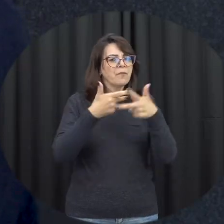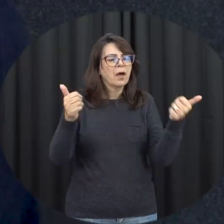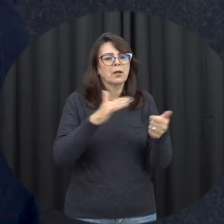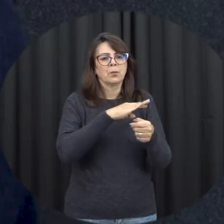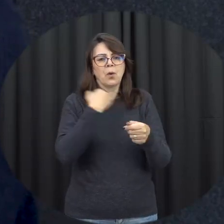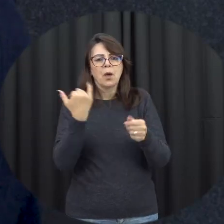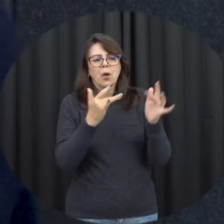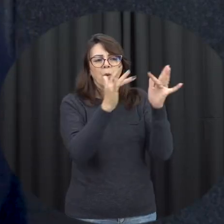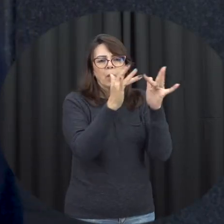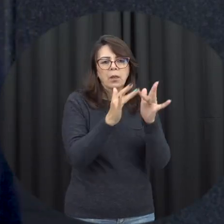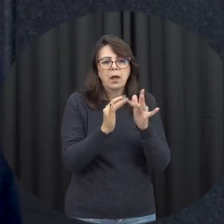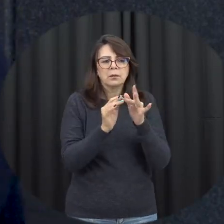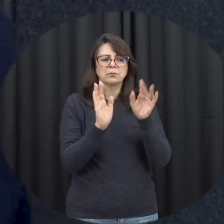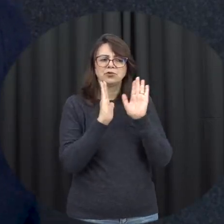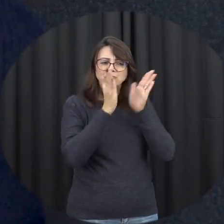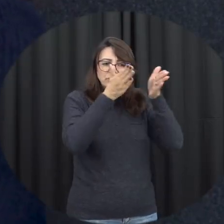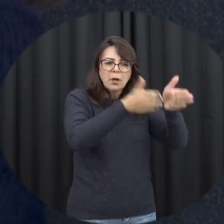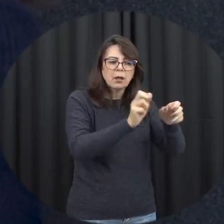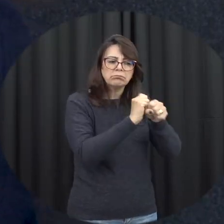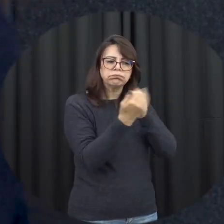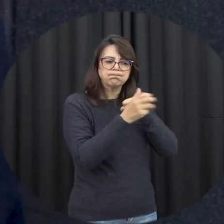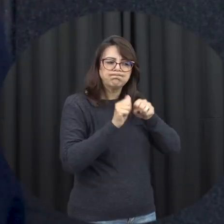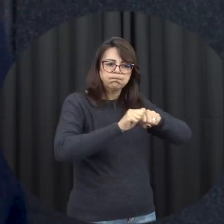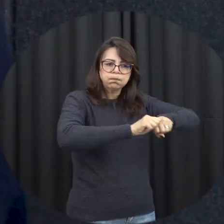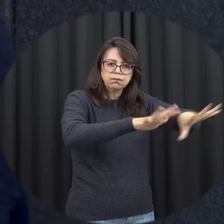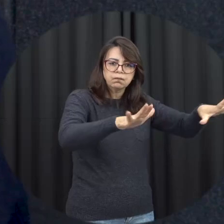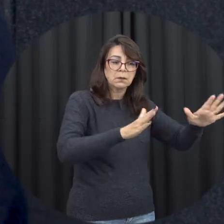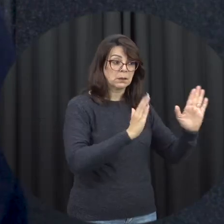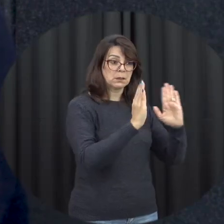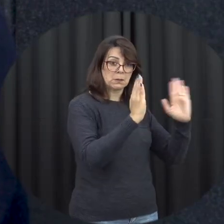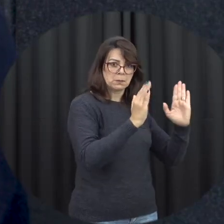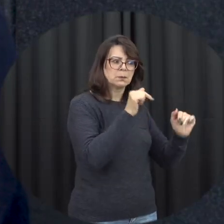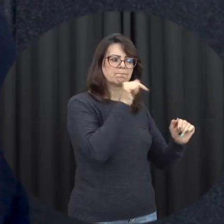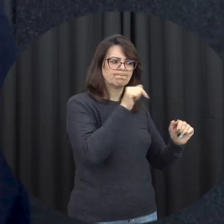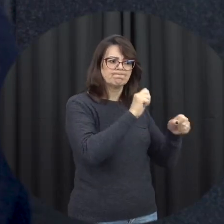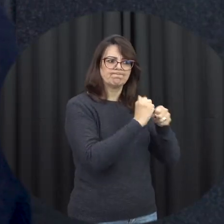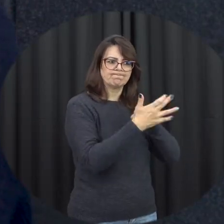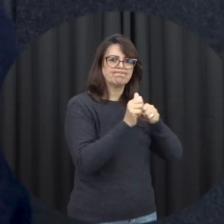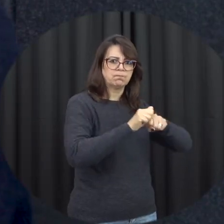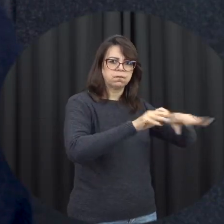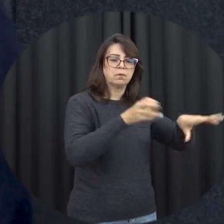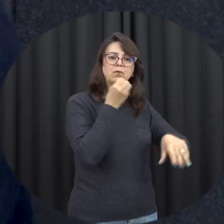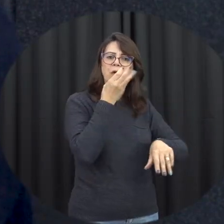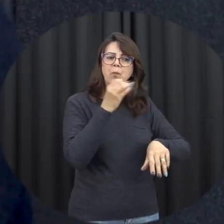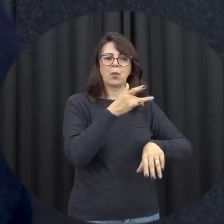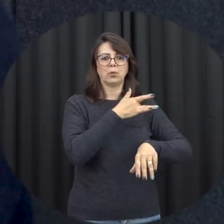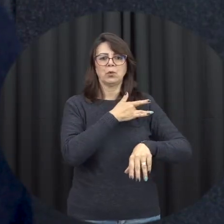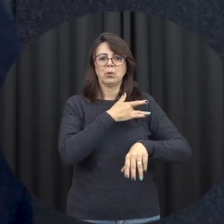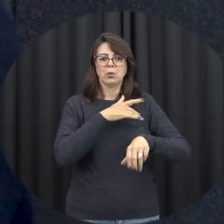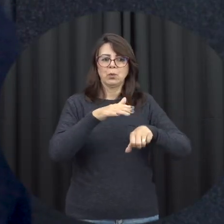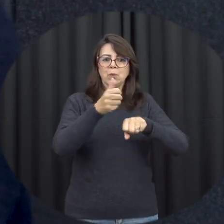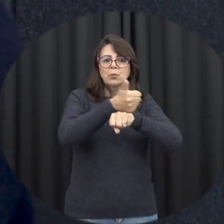sofreram mais com mortalidade porque estavam mais em contato justamente com os pacientes. E nesse período da pandemia, né, foi muito bom para